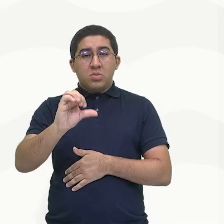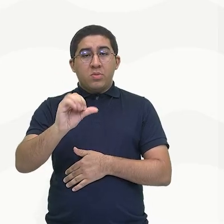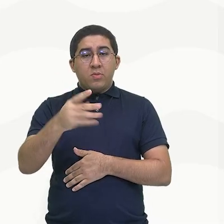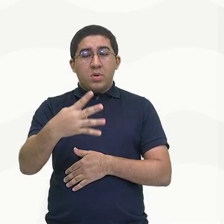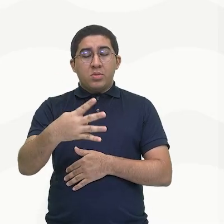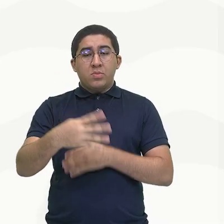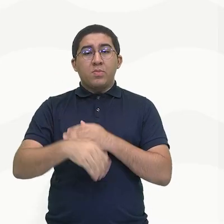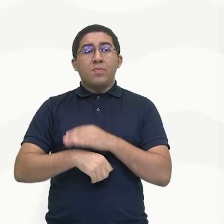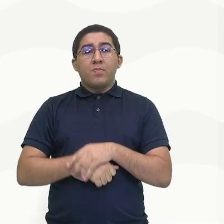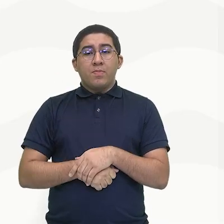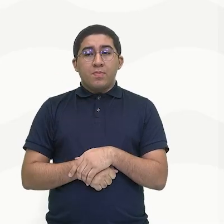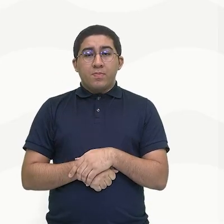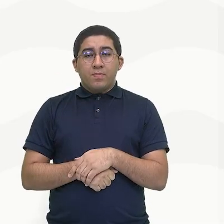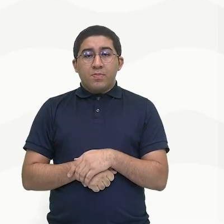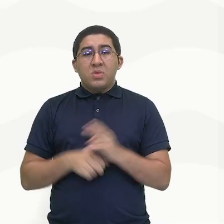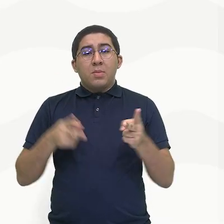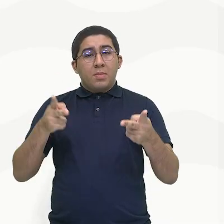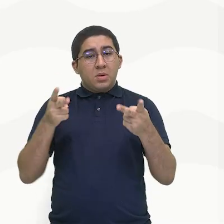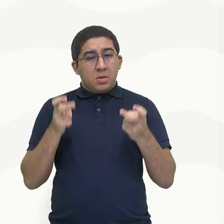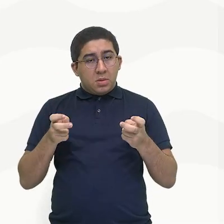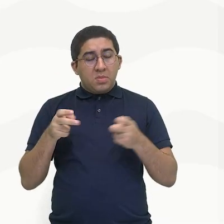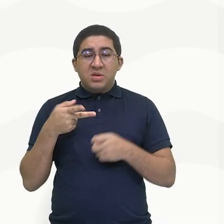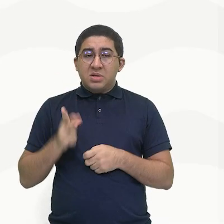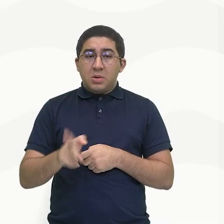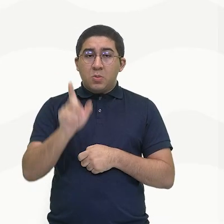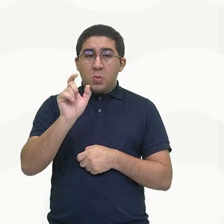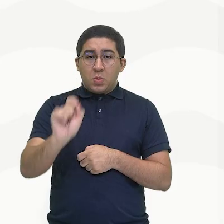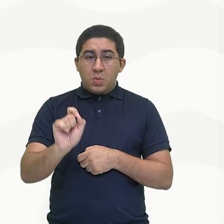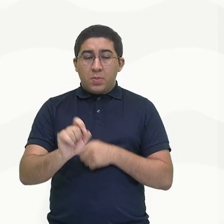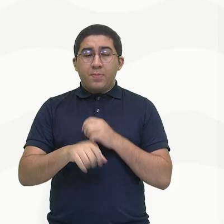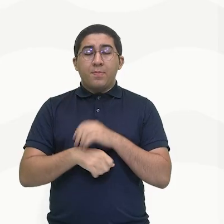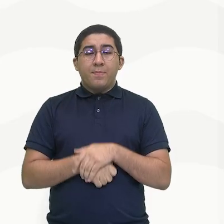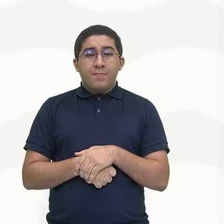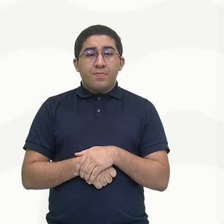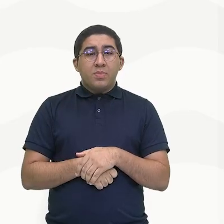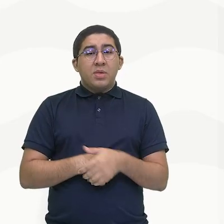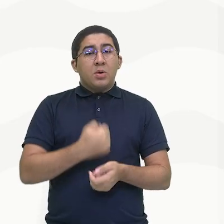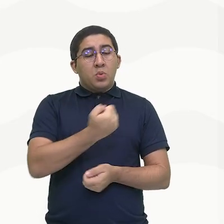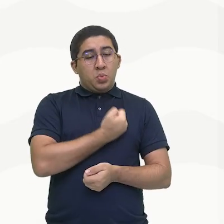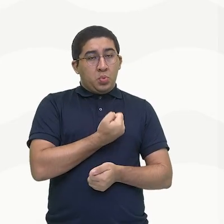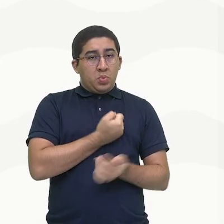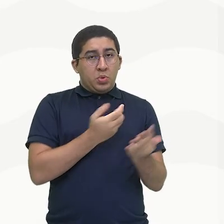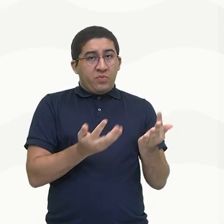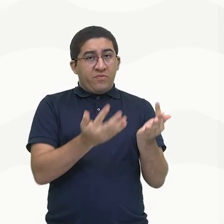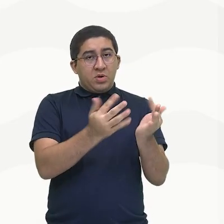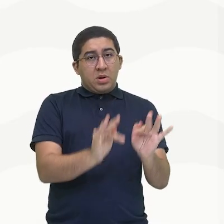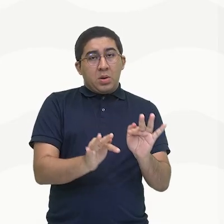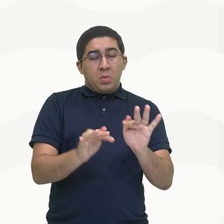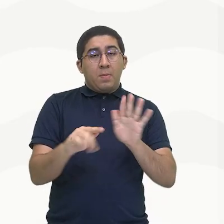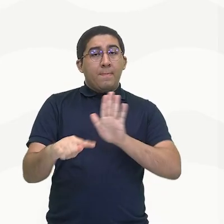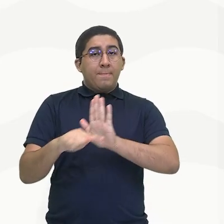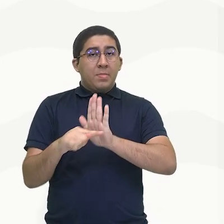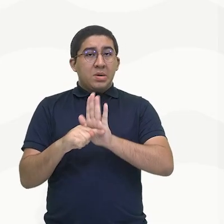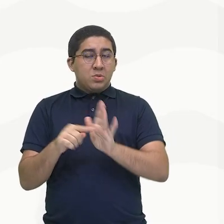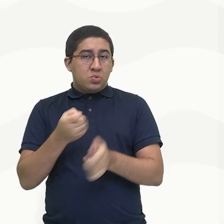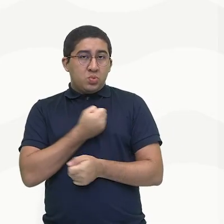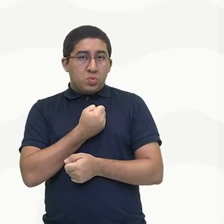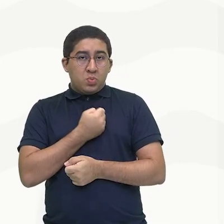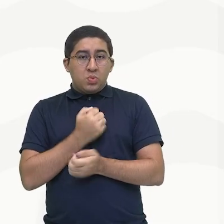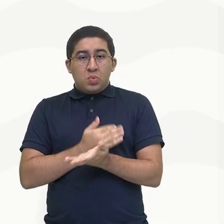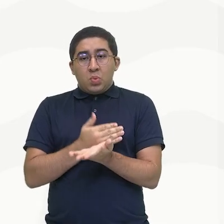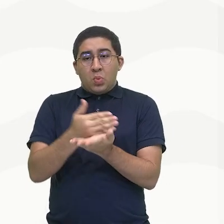11.594. Então, observe que sempre é o valor final menos o